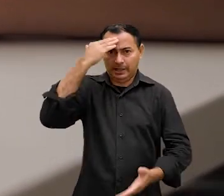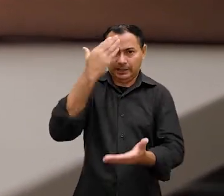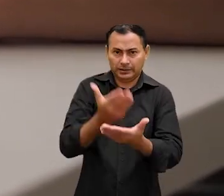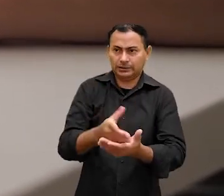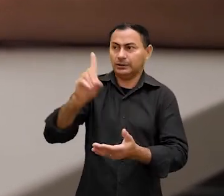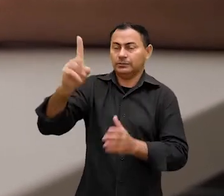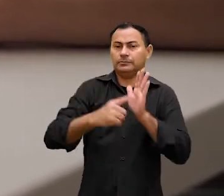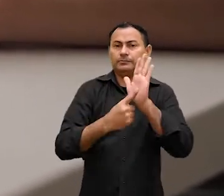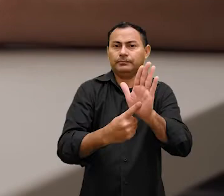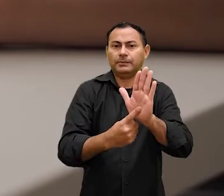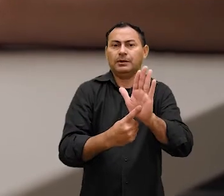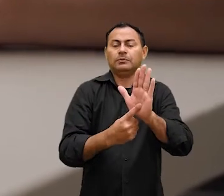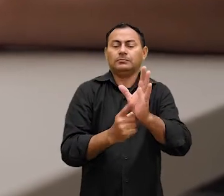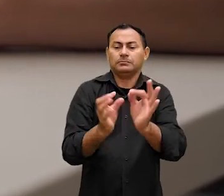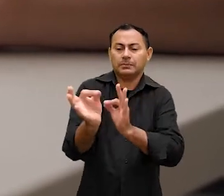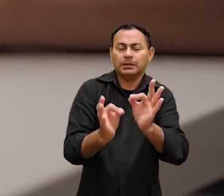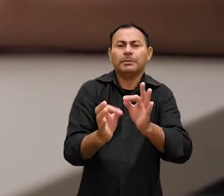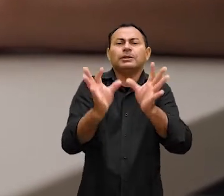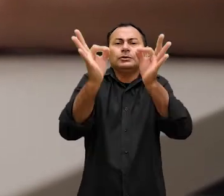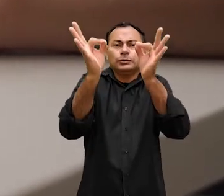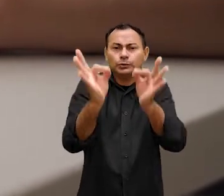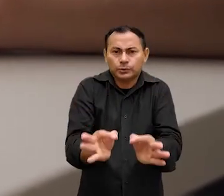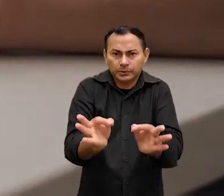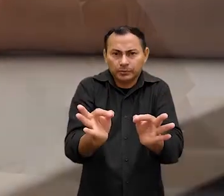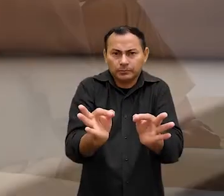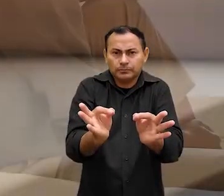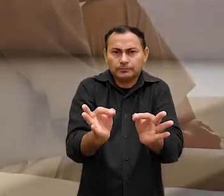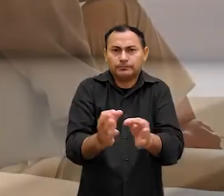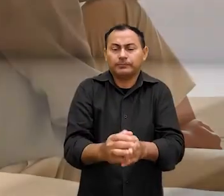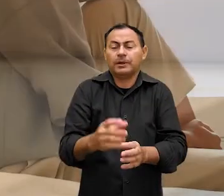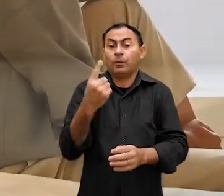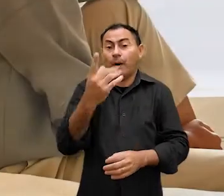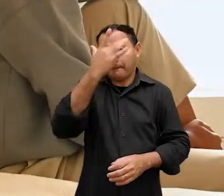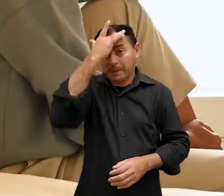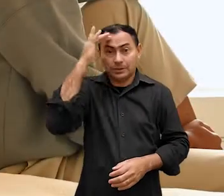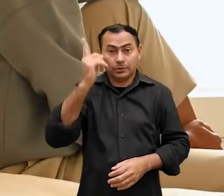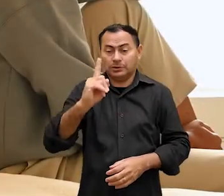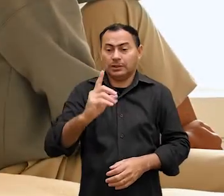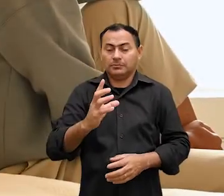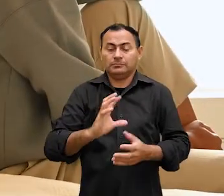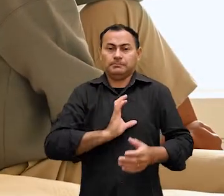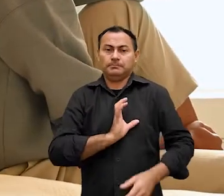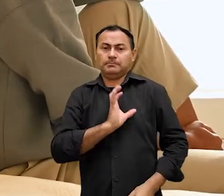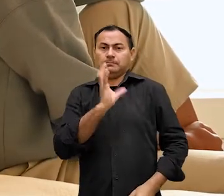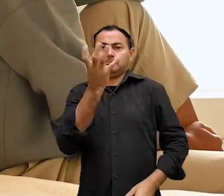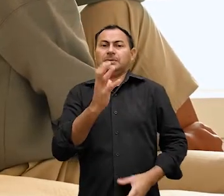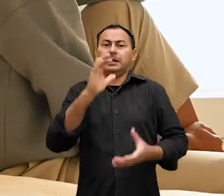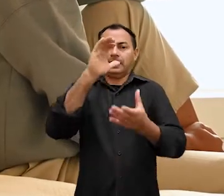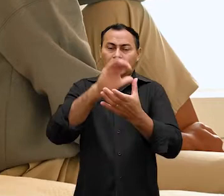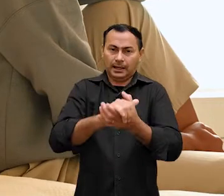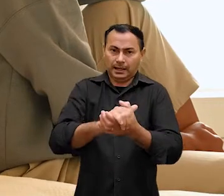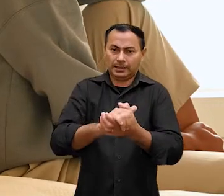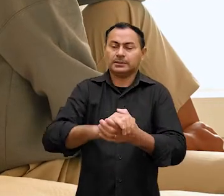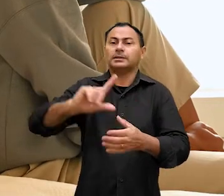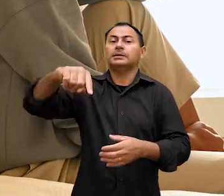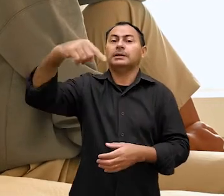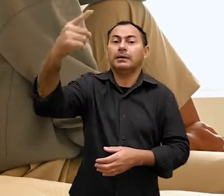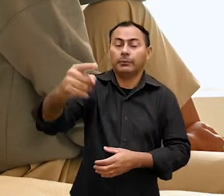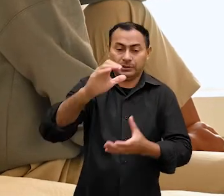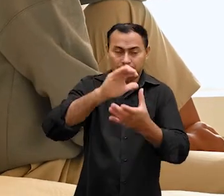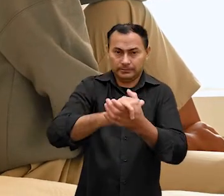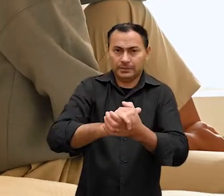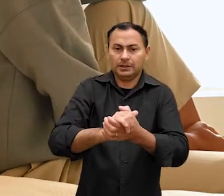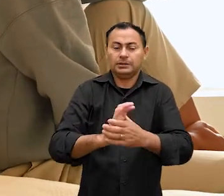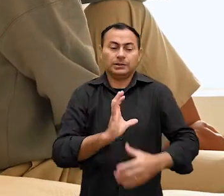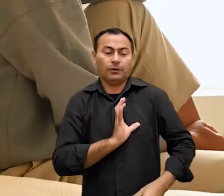Deus apresenta uma solução bem justa. Se uma pessoa não é convertida, se casa e depois de se casar